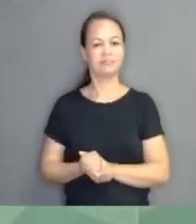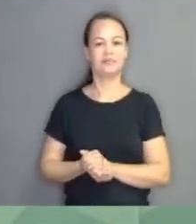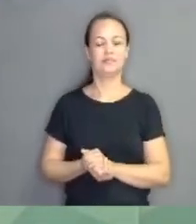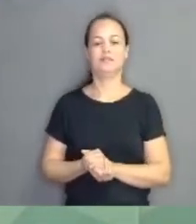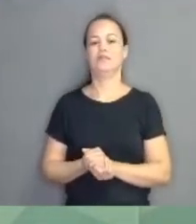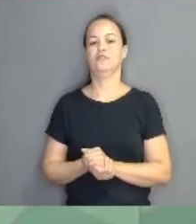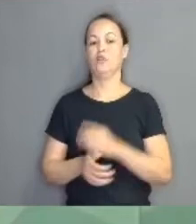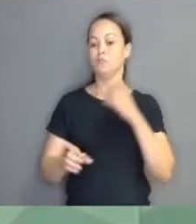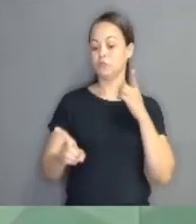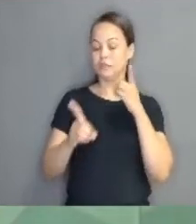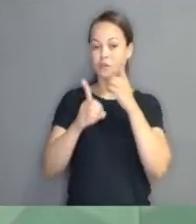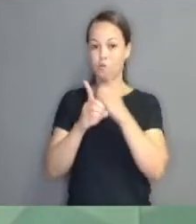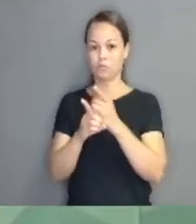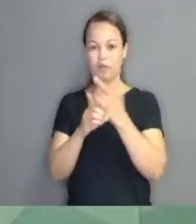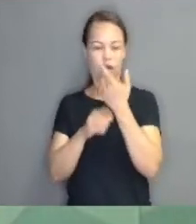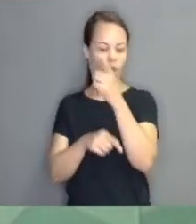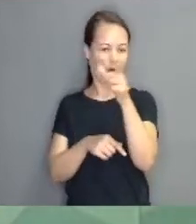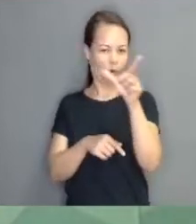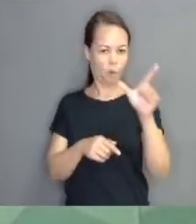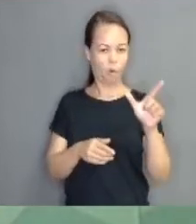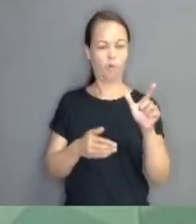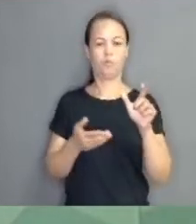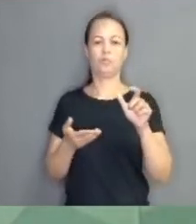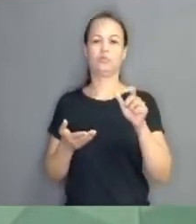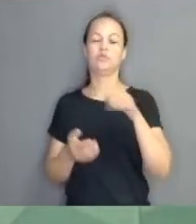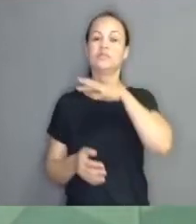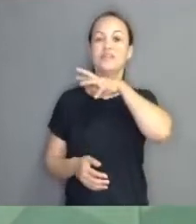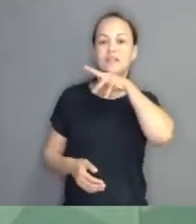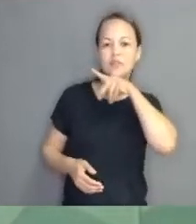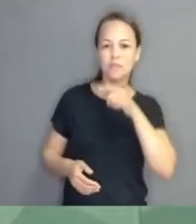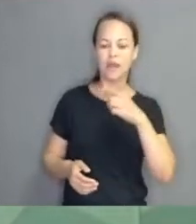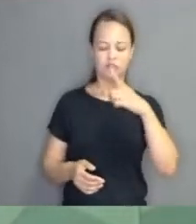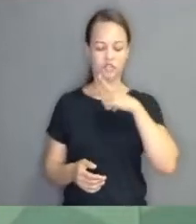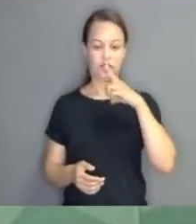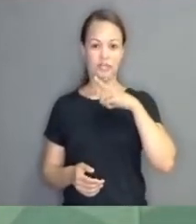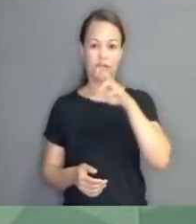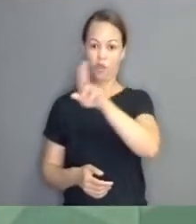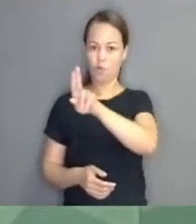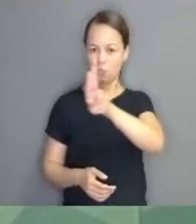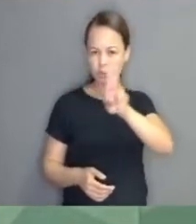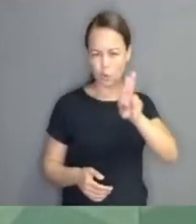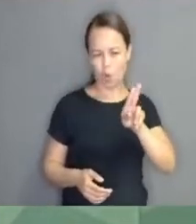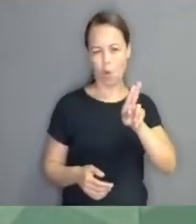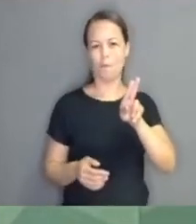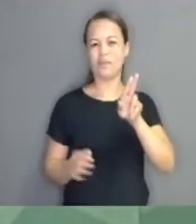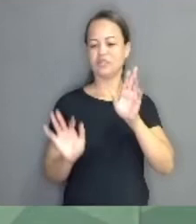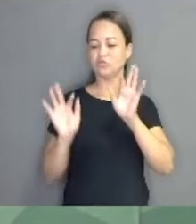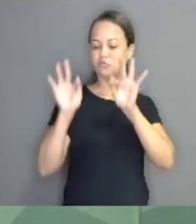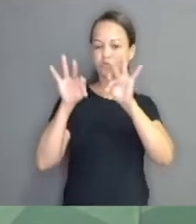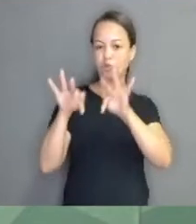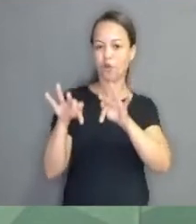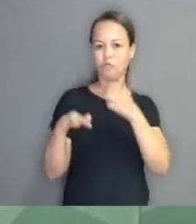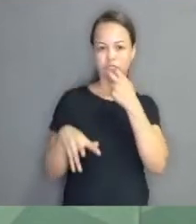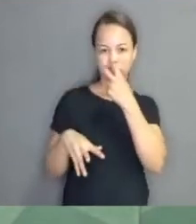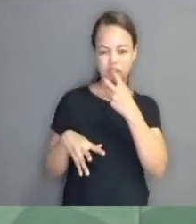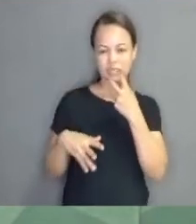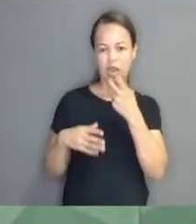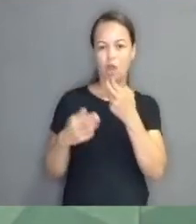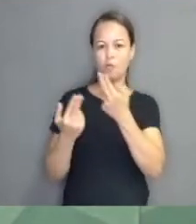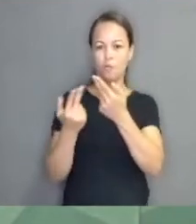encontrar outros animais que possuem o nome com o mesmo som final da imagem